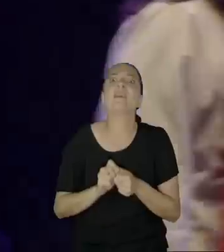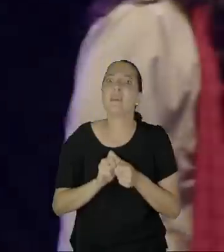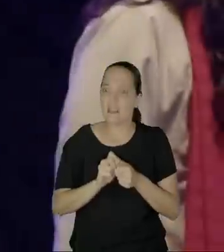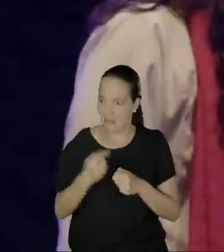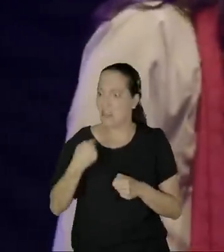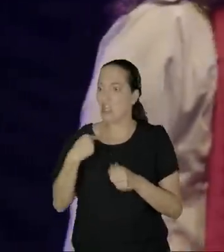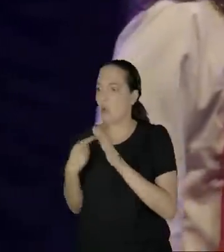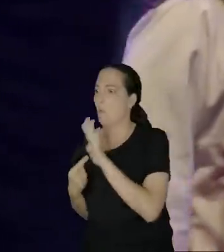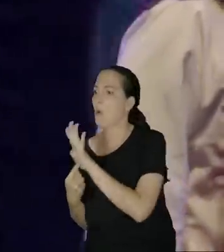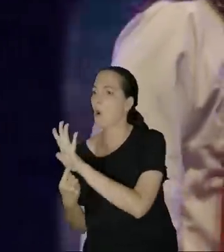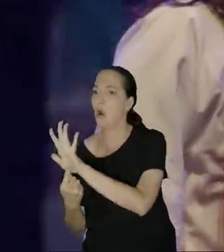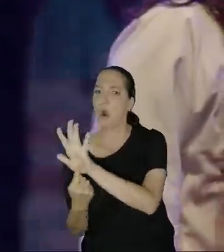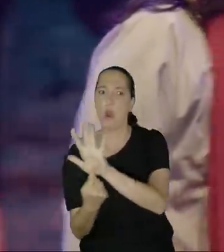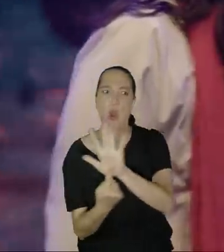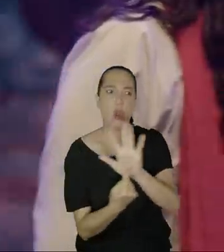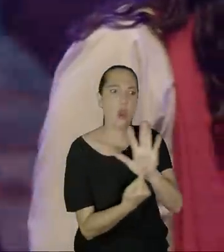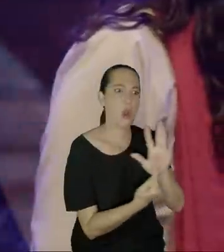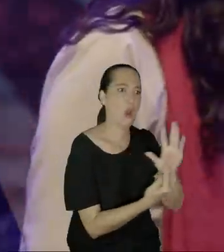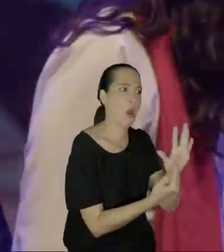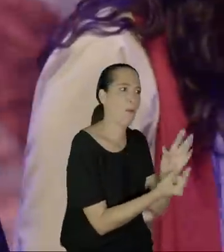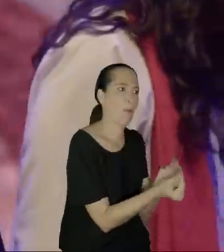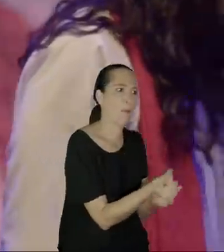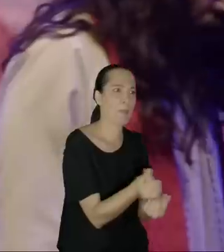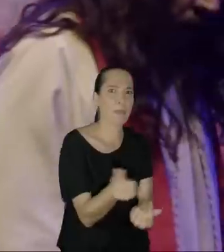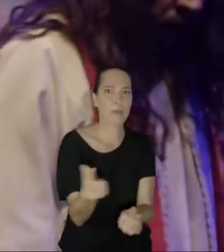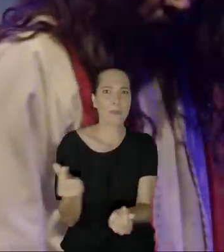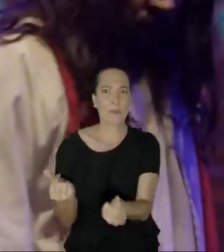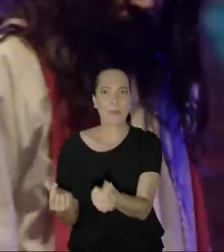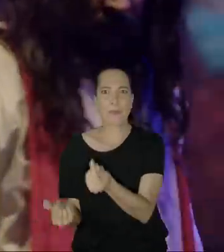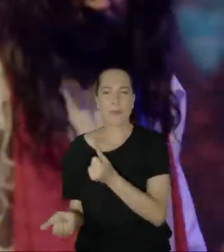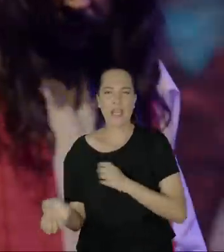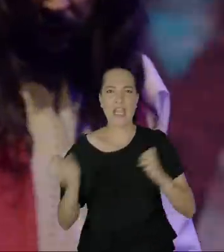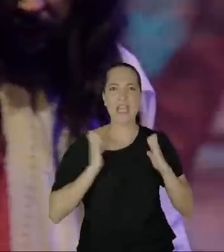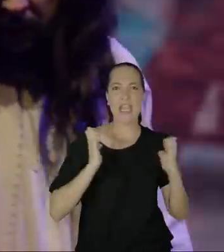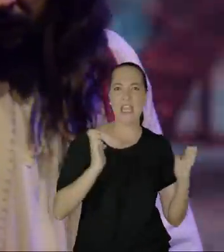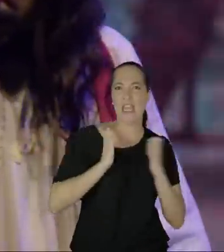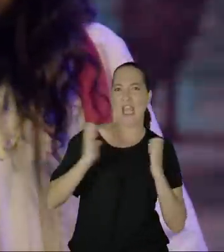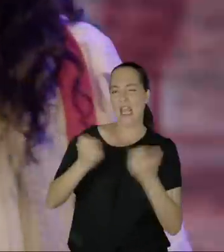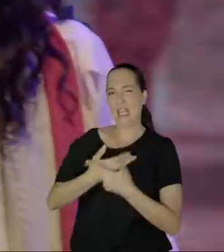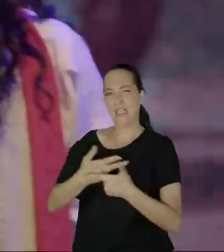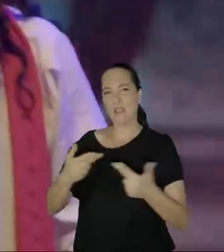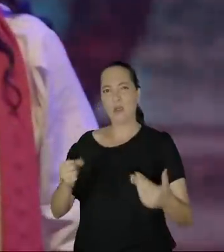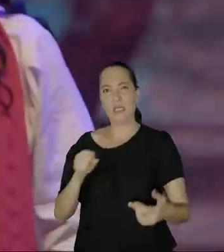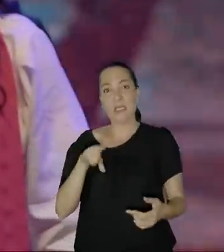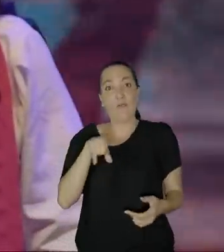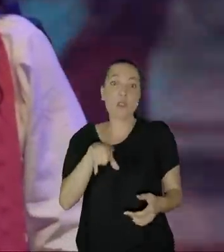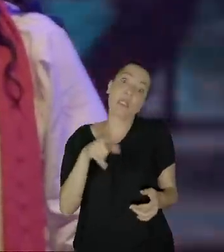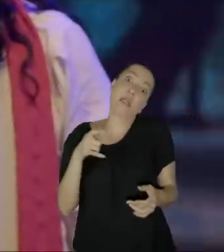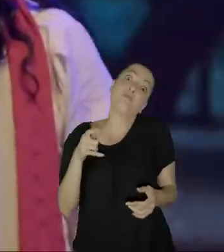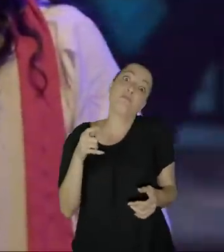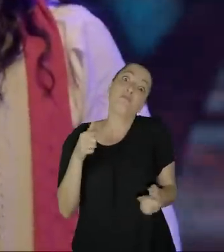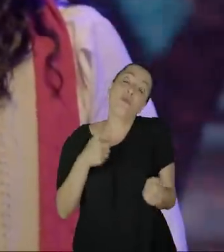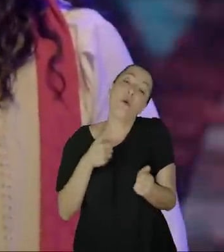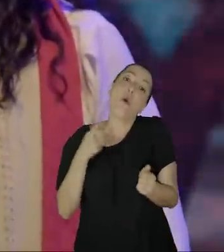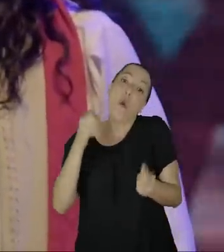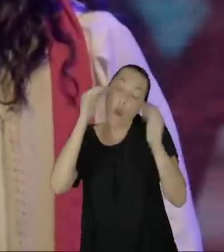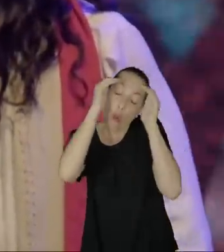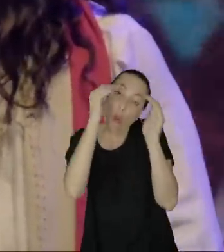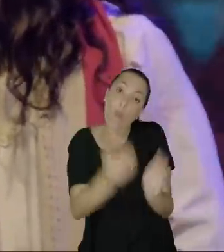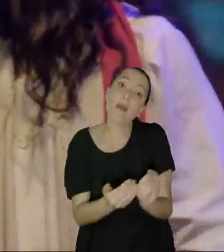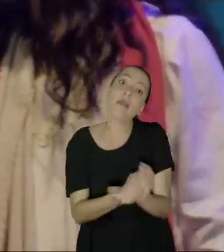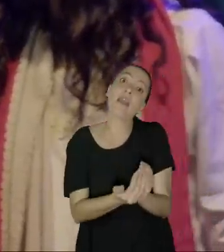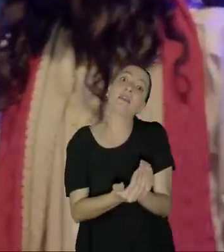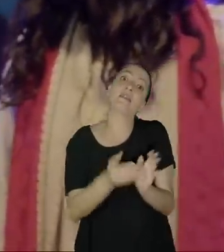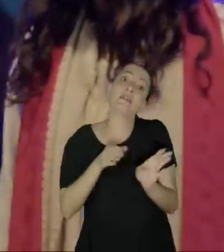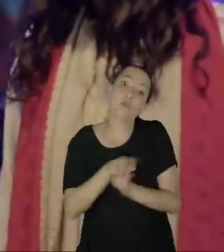Mostrava todos os reinos da terra. Se seguistes o terceiro conselho,